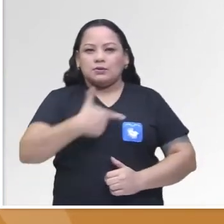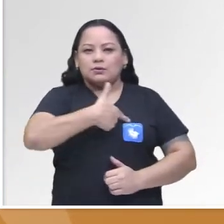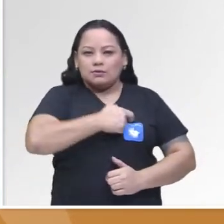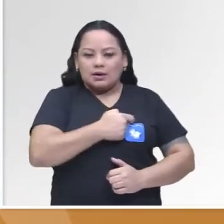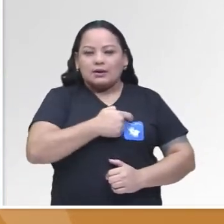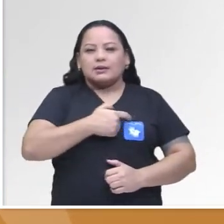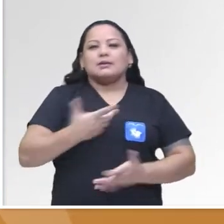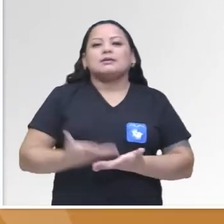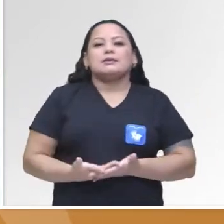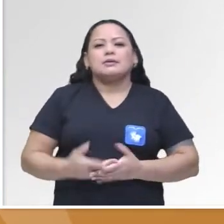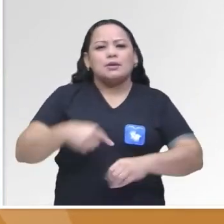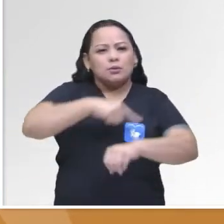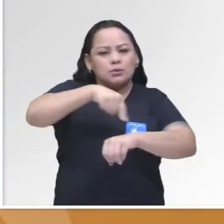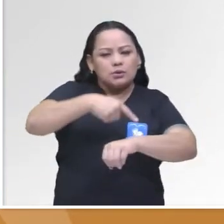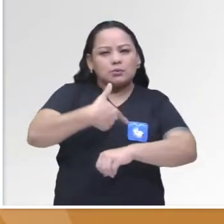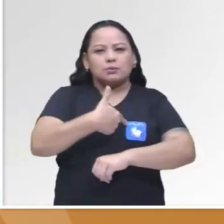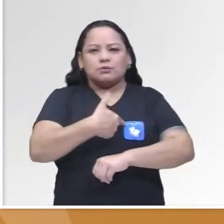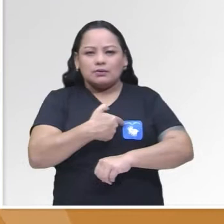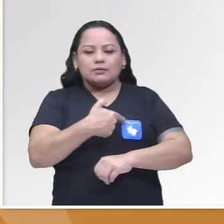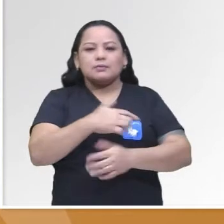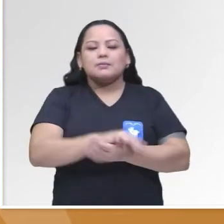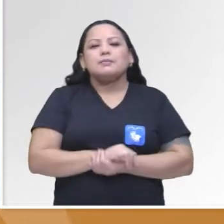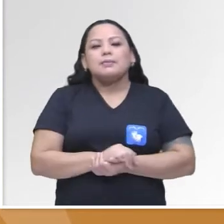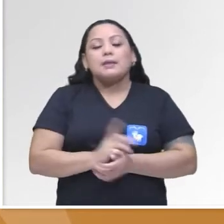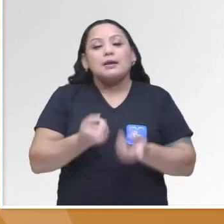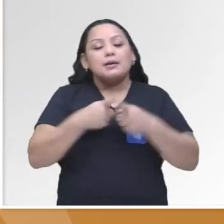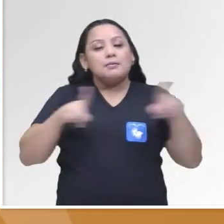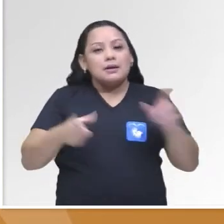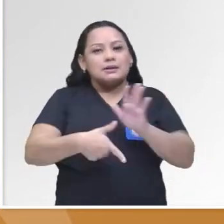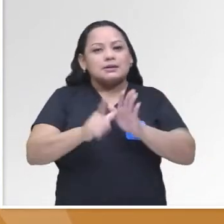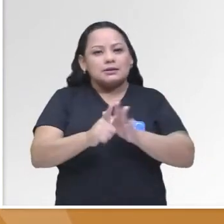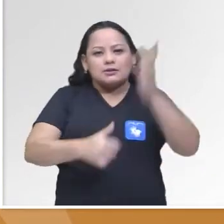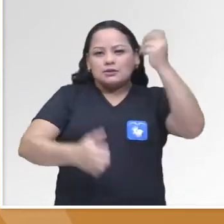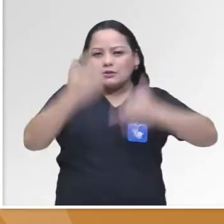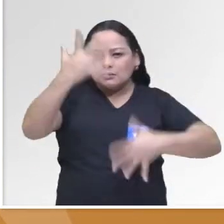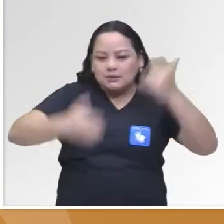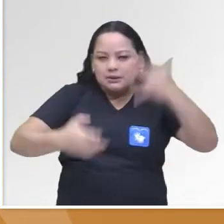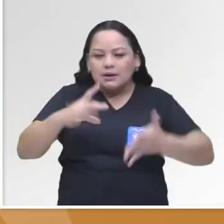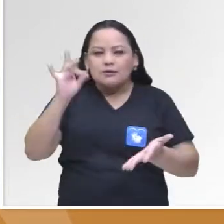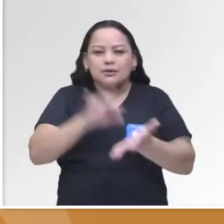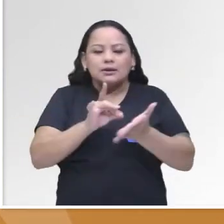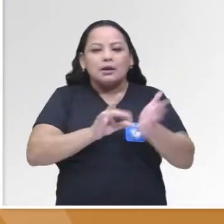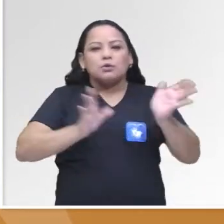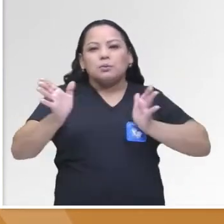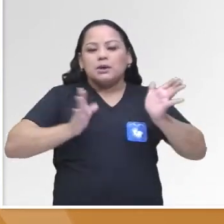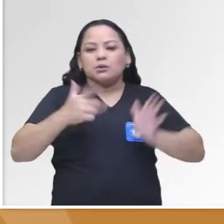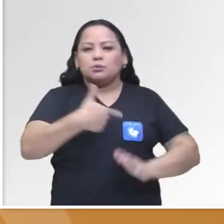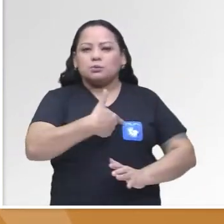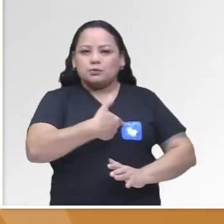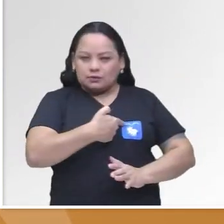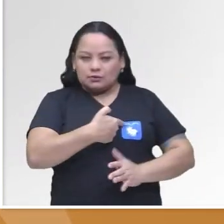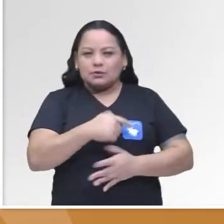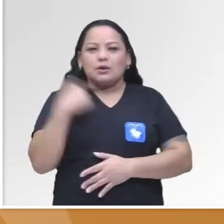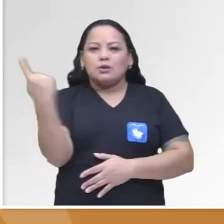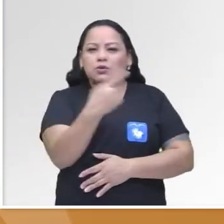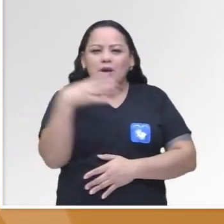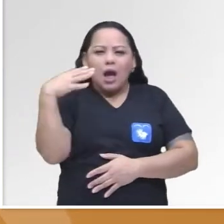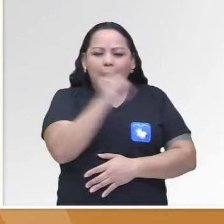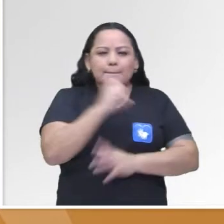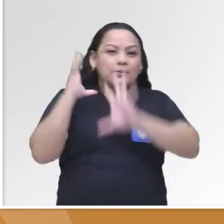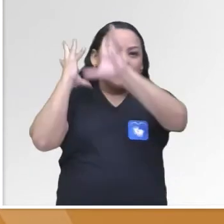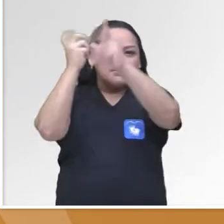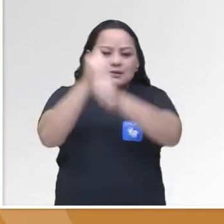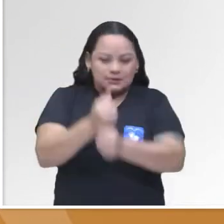Era Vargas, ok? Mas antes de a gente começar a falar de fato do período de Getúlio Vargas, vamos rapidamente revisar o